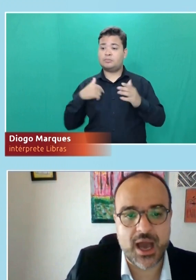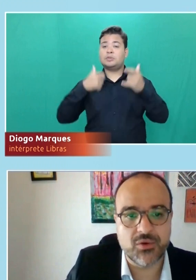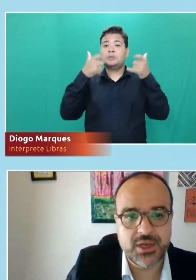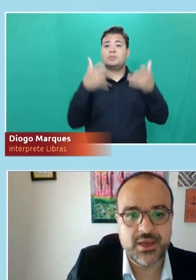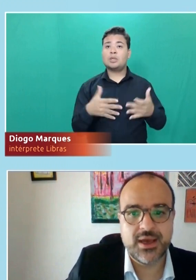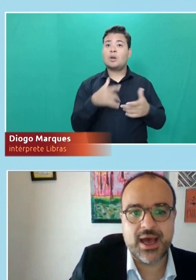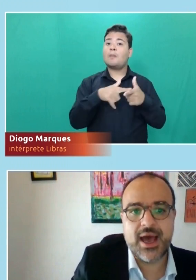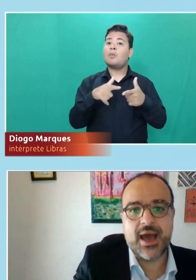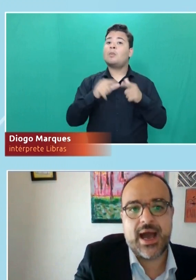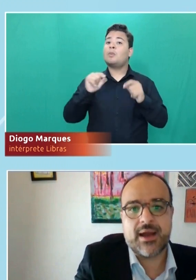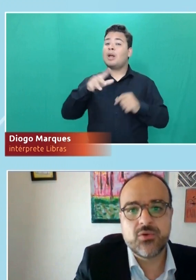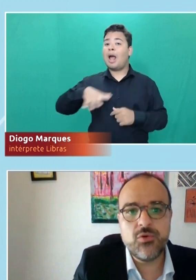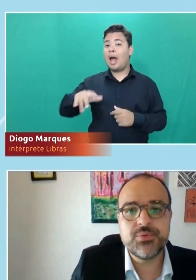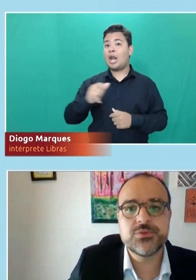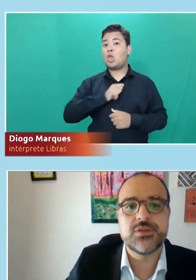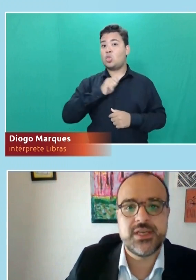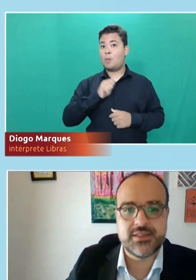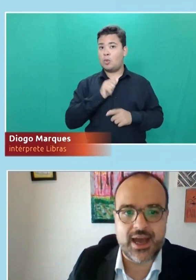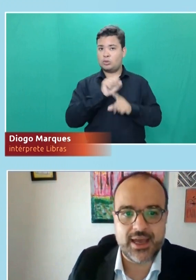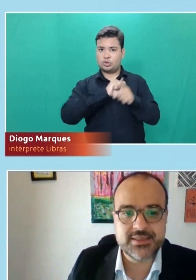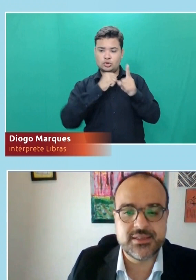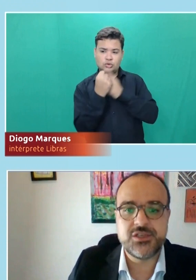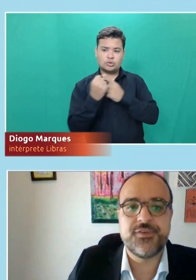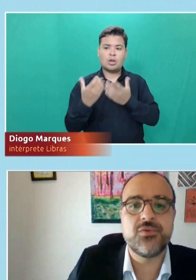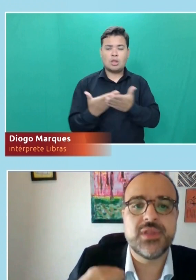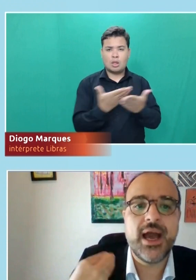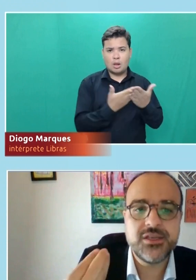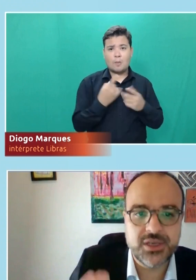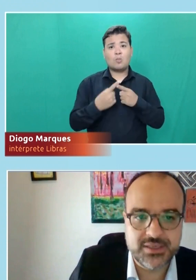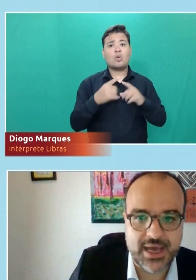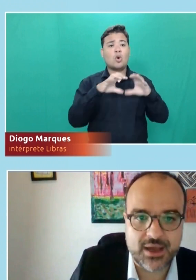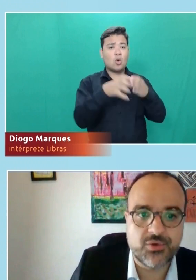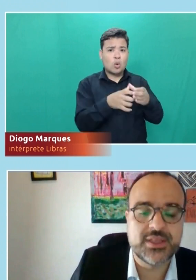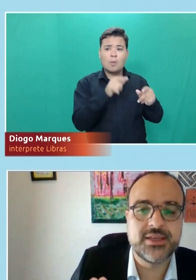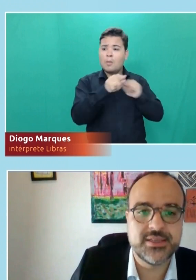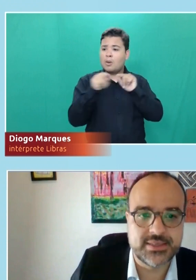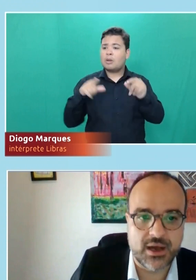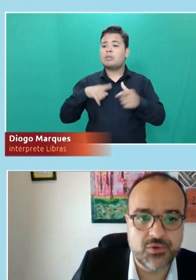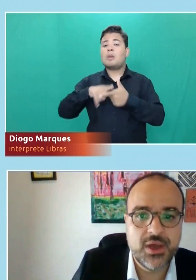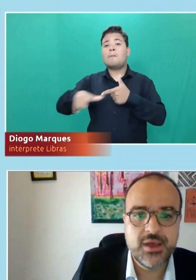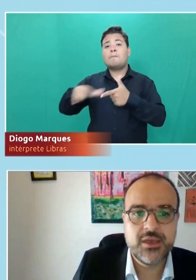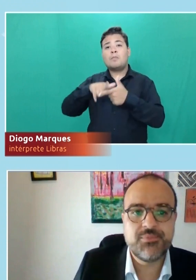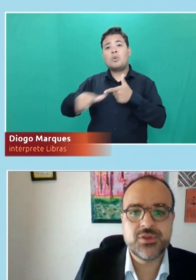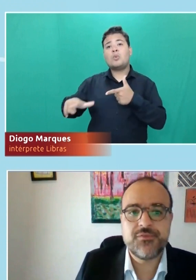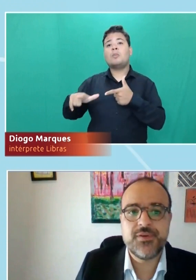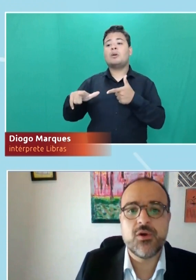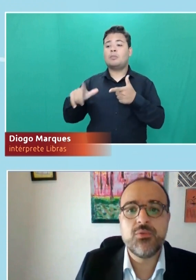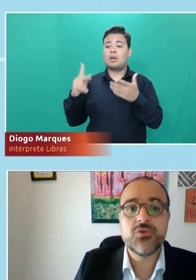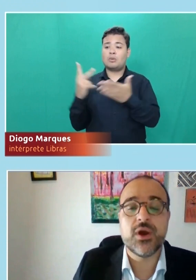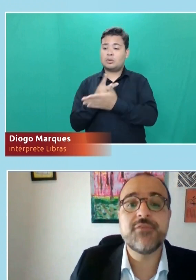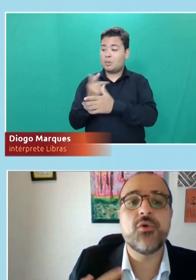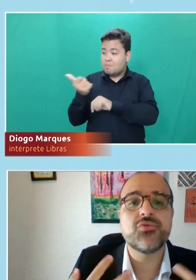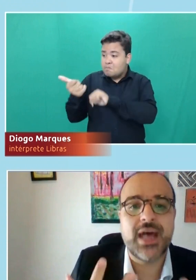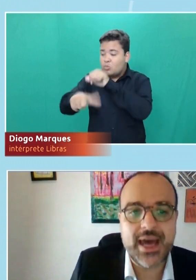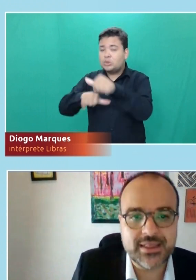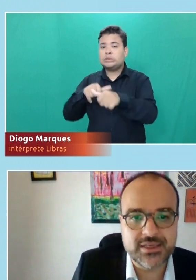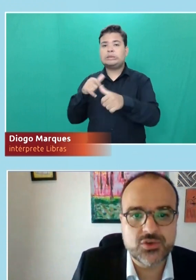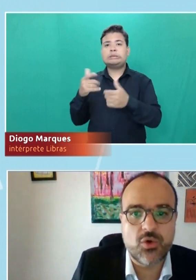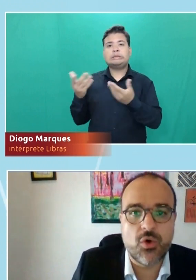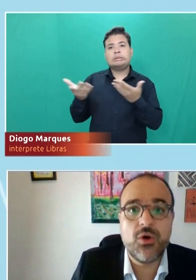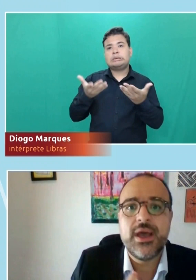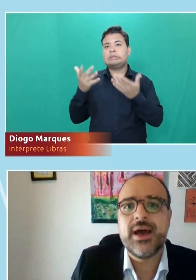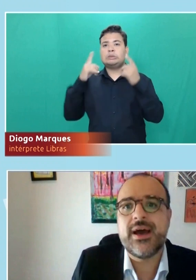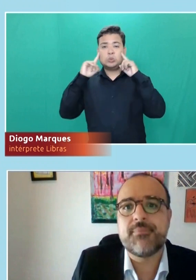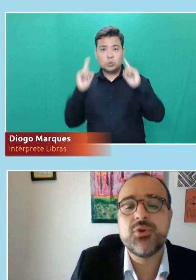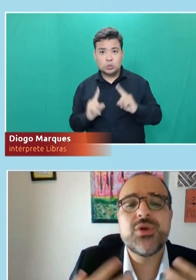antropologia social. Há grupos societais que têm dificuldade em lidar com a transição e, portanto, ficam muito